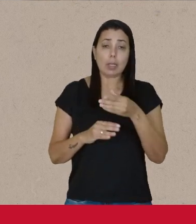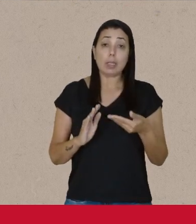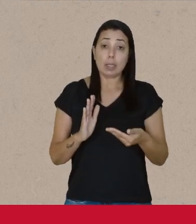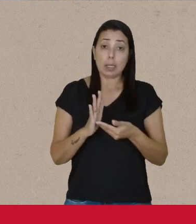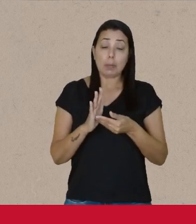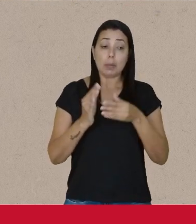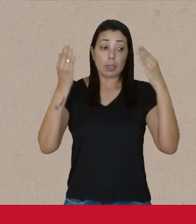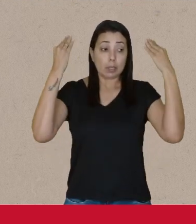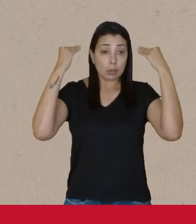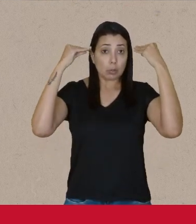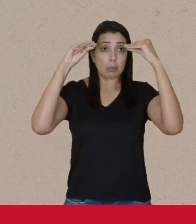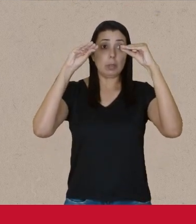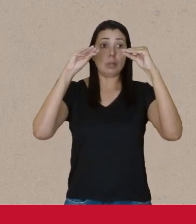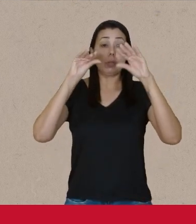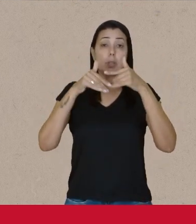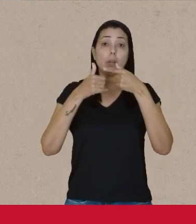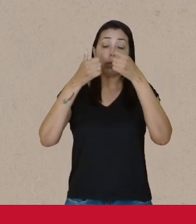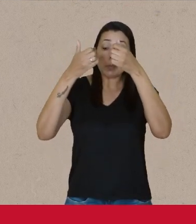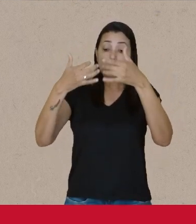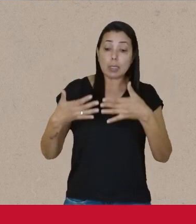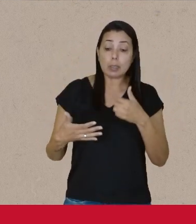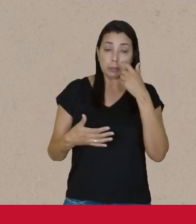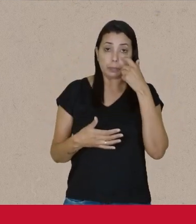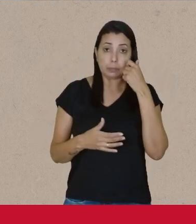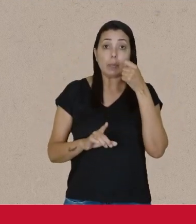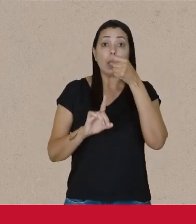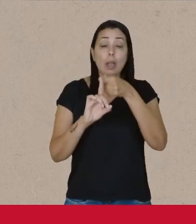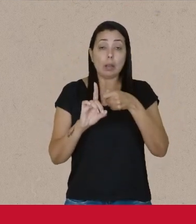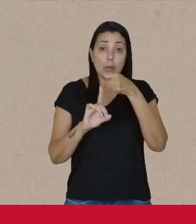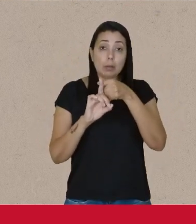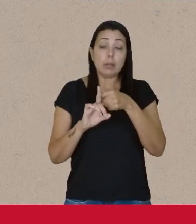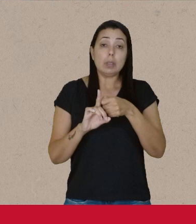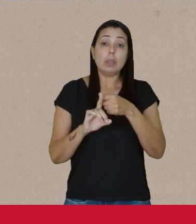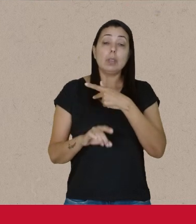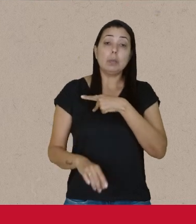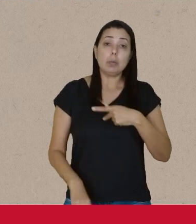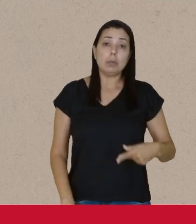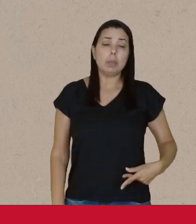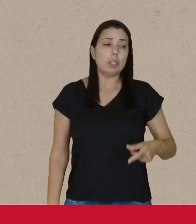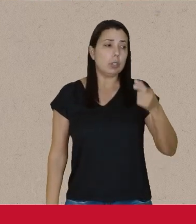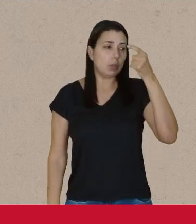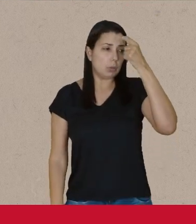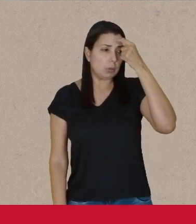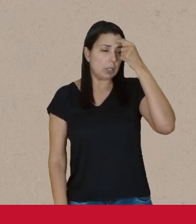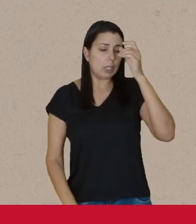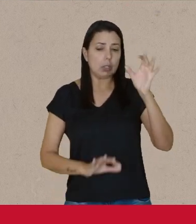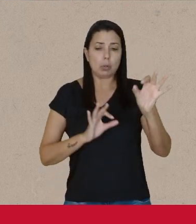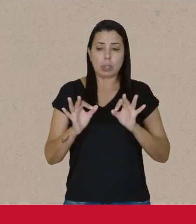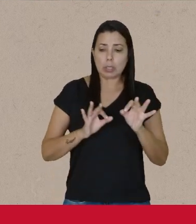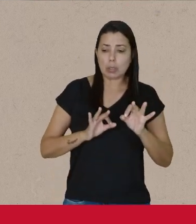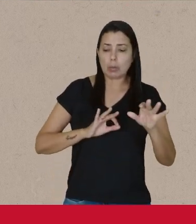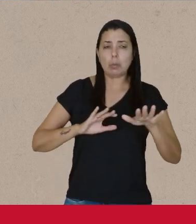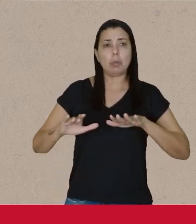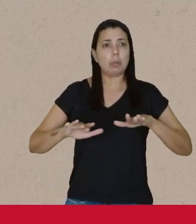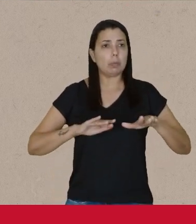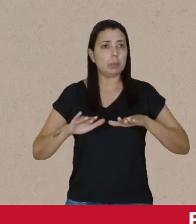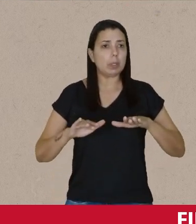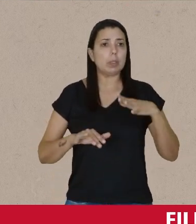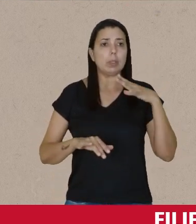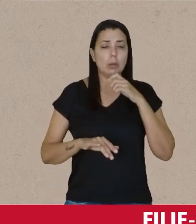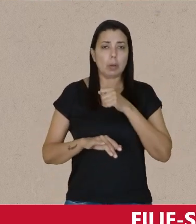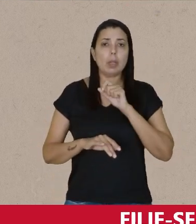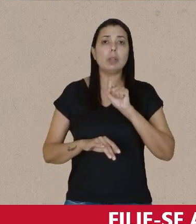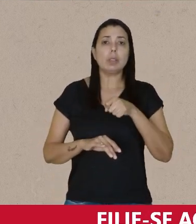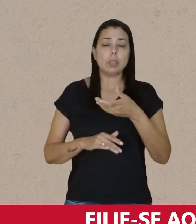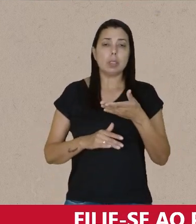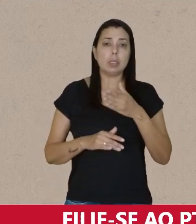Então, eu diria que a luta política, a conscientização, a organização, a mobilização, acho que foi a